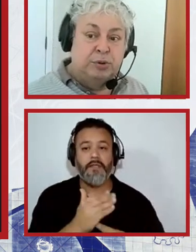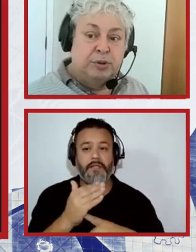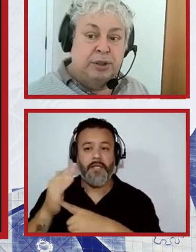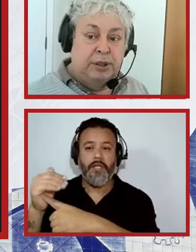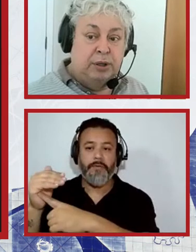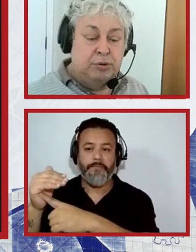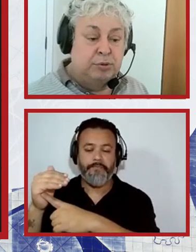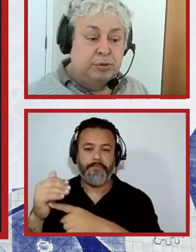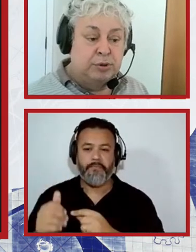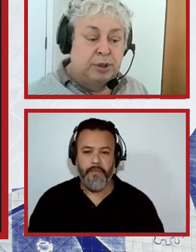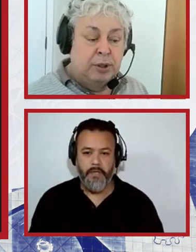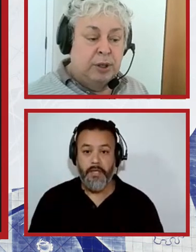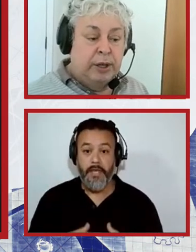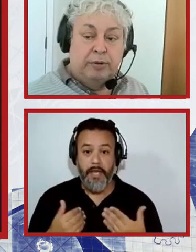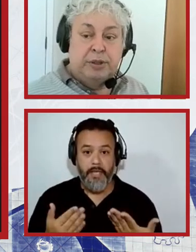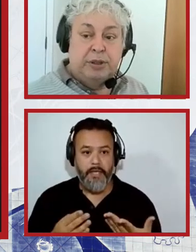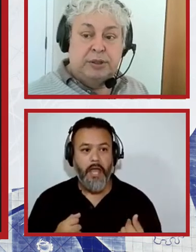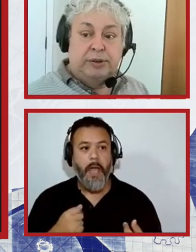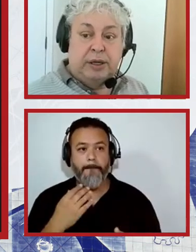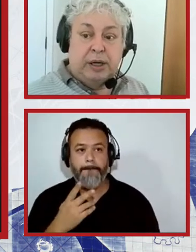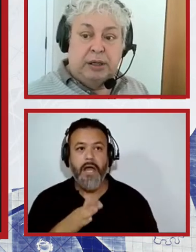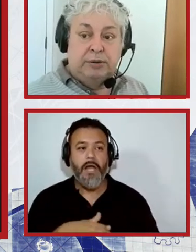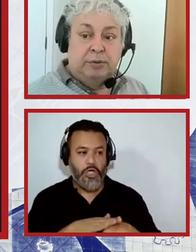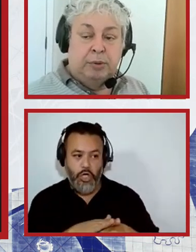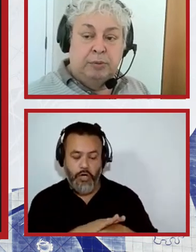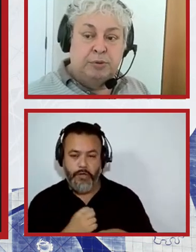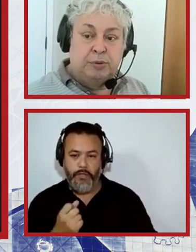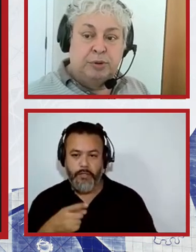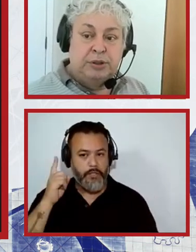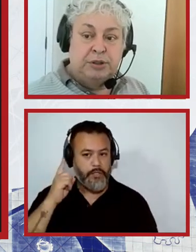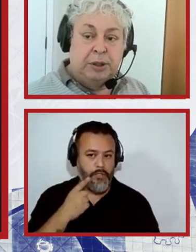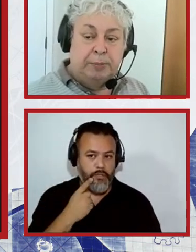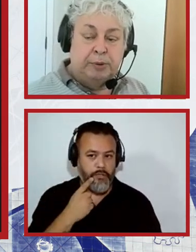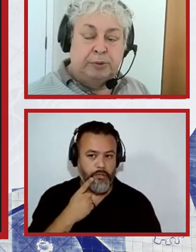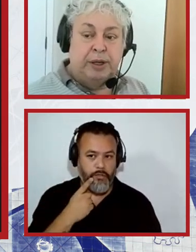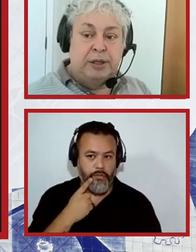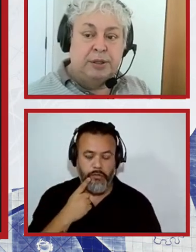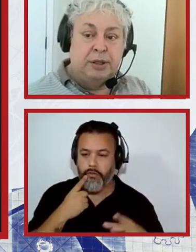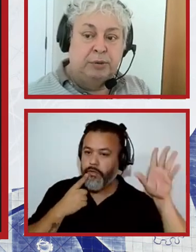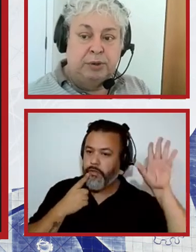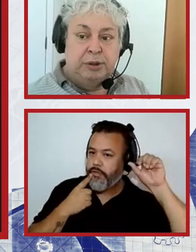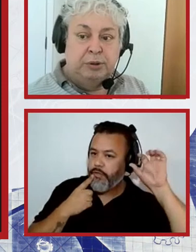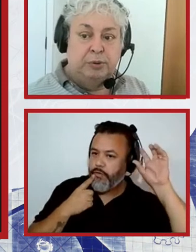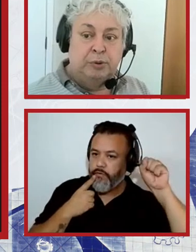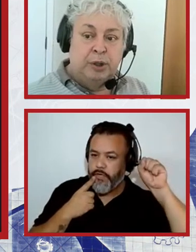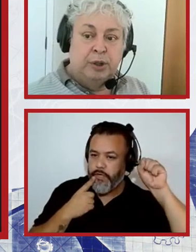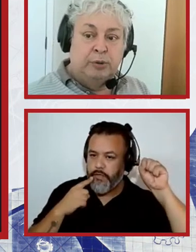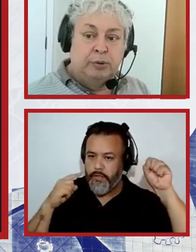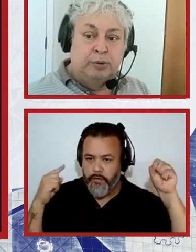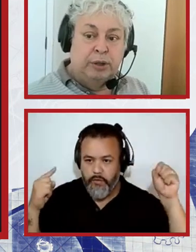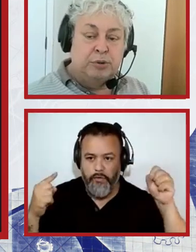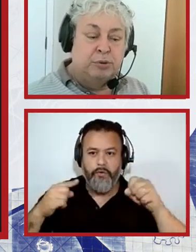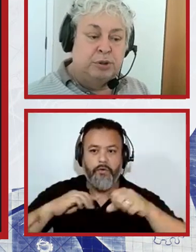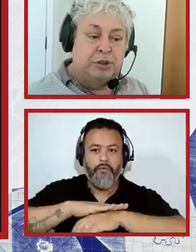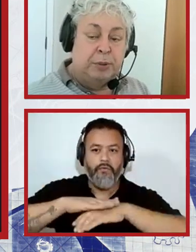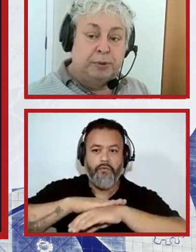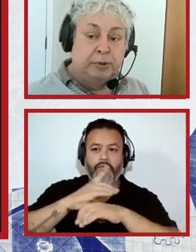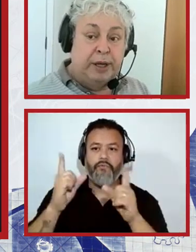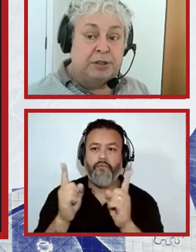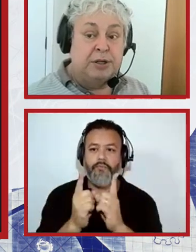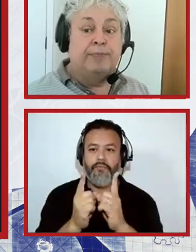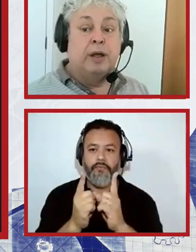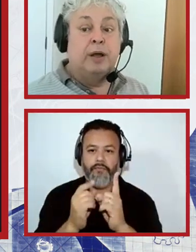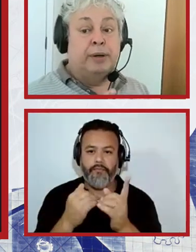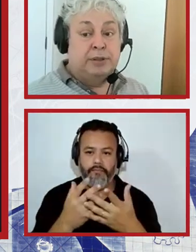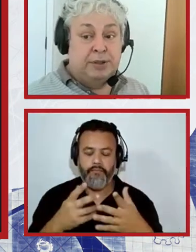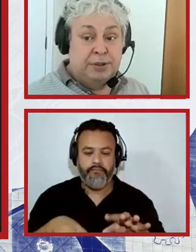entre surdos e não surdos é utilizar um teclado. O surdo digita em português e o não surdo digita